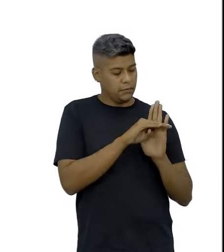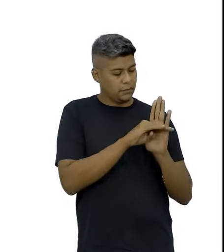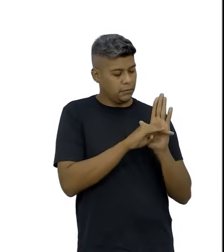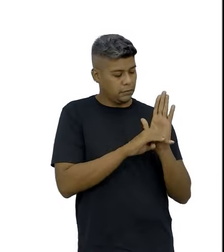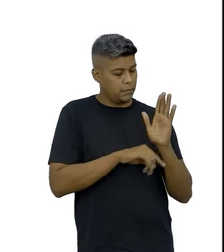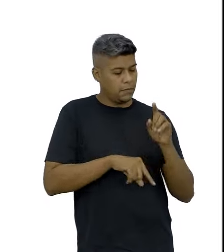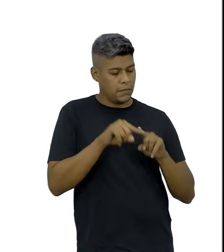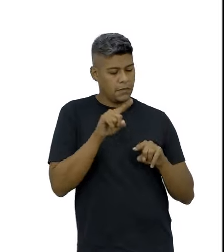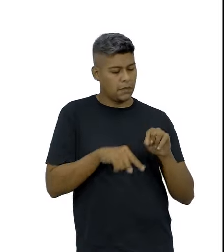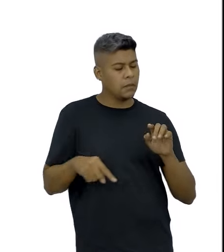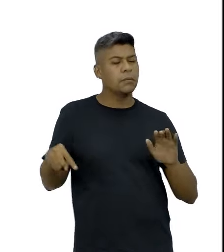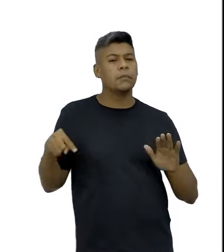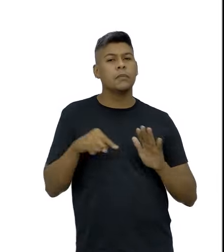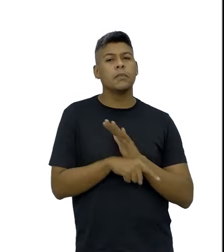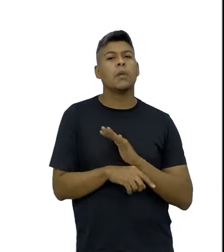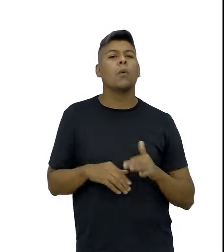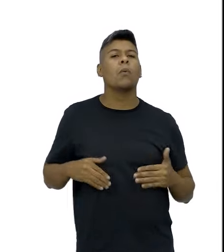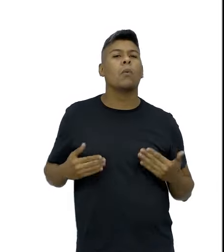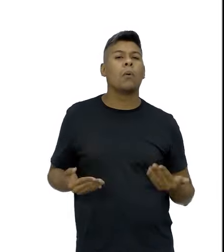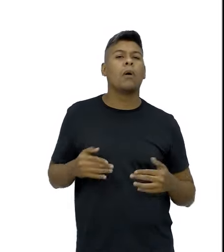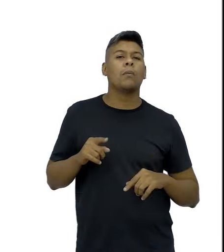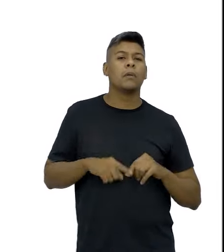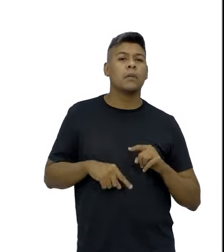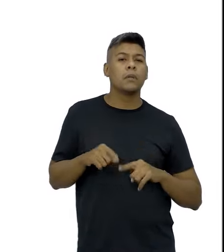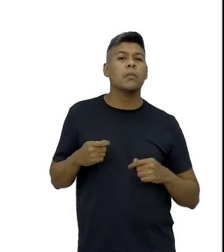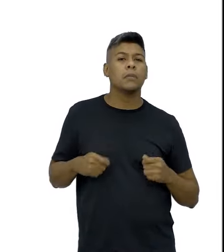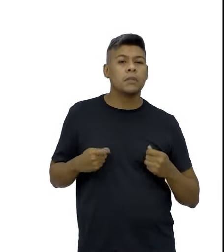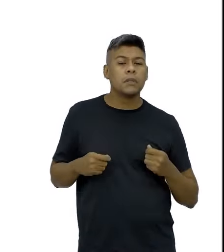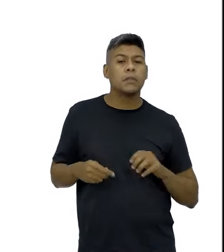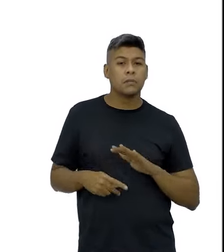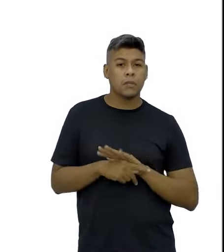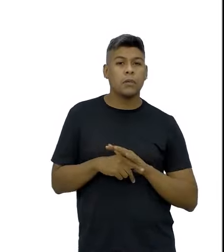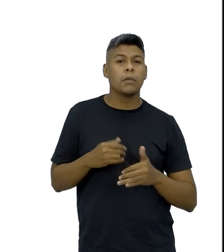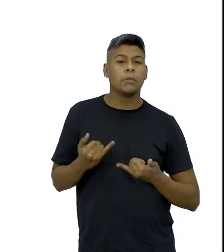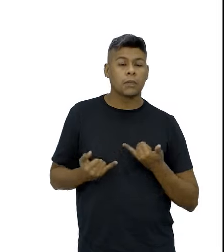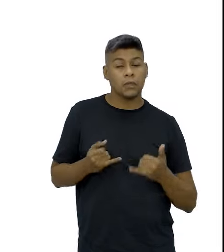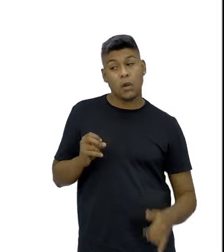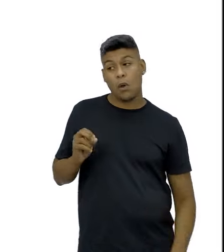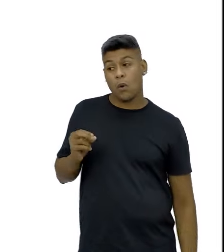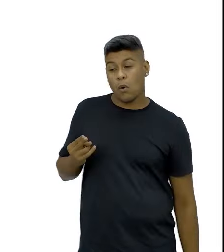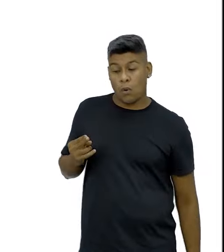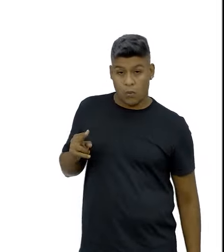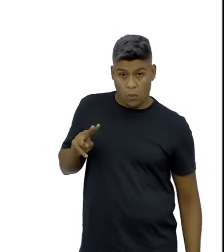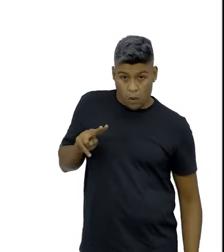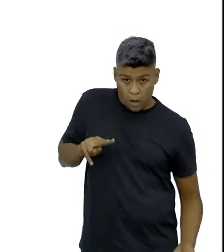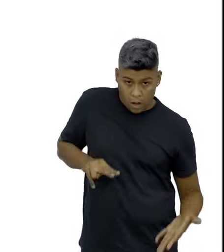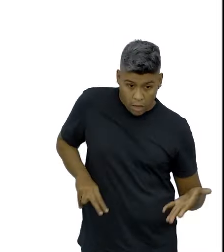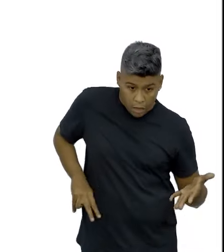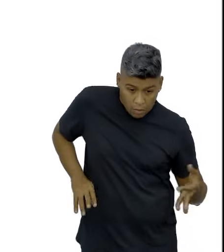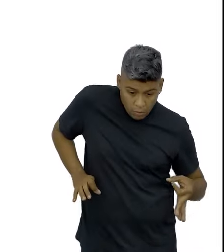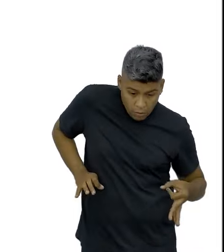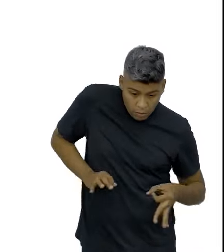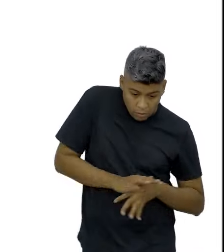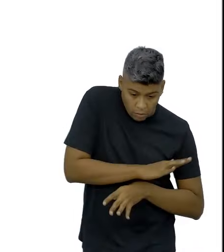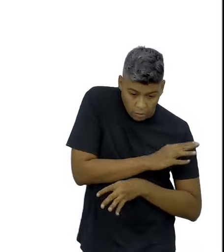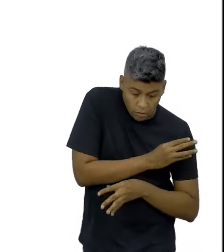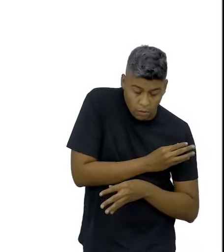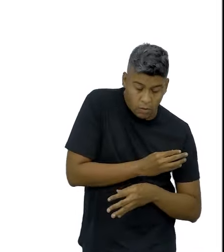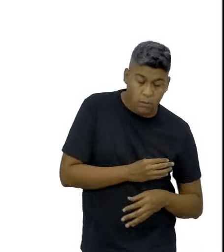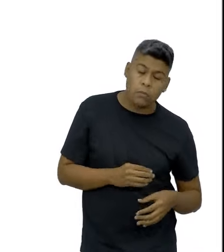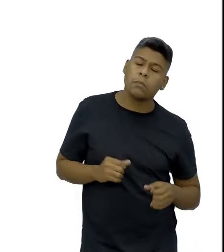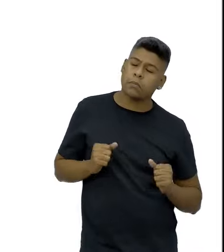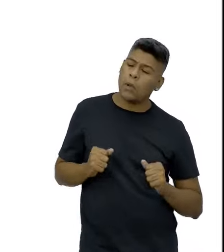perguntar: quais materiais precisamos para essa brincadeira? Ou, depois de ler as instruções sobre o como brincar,